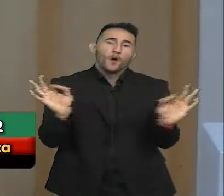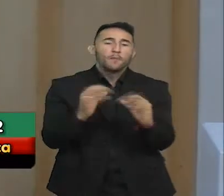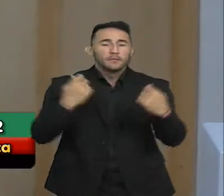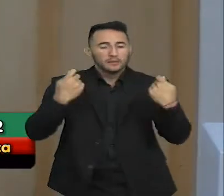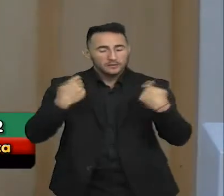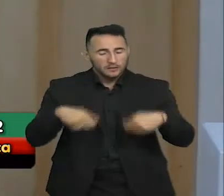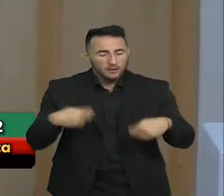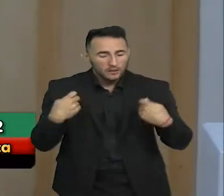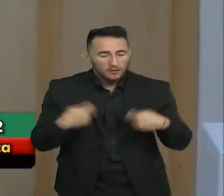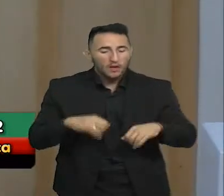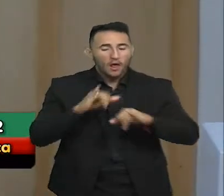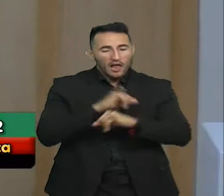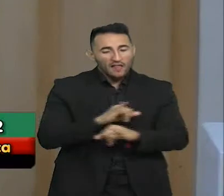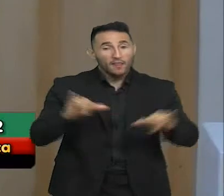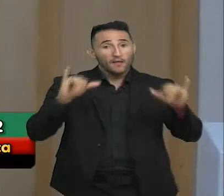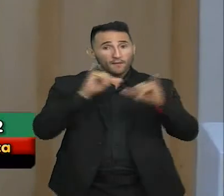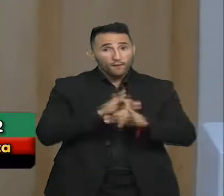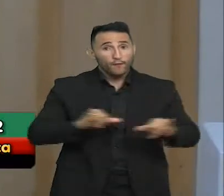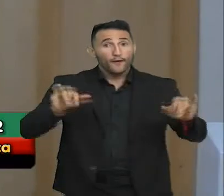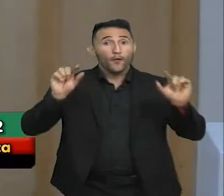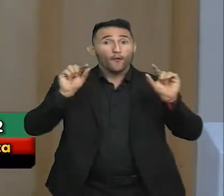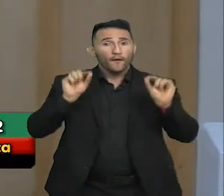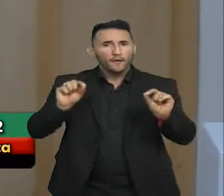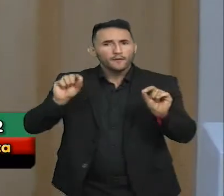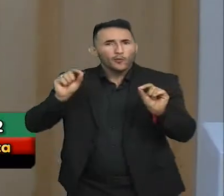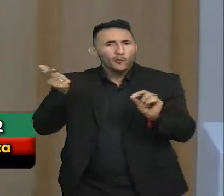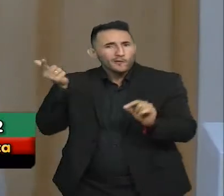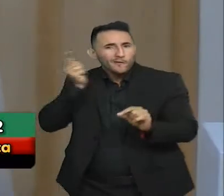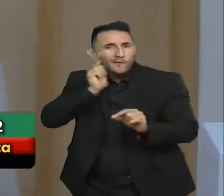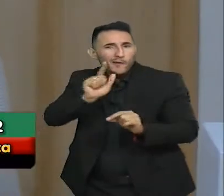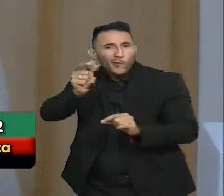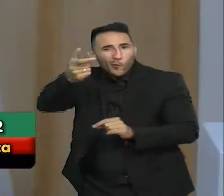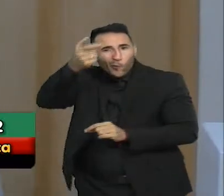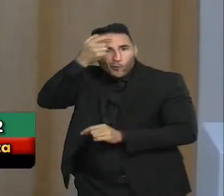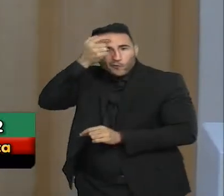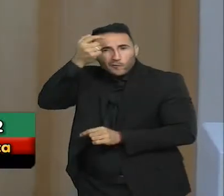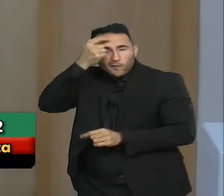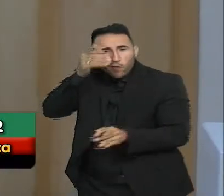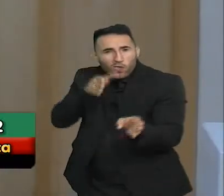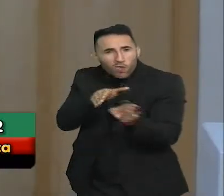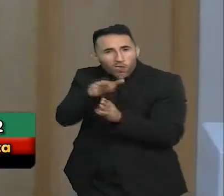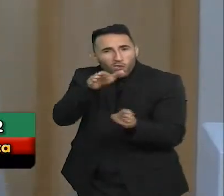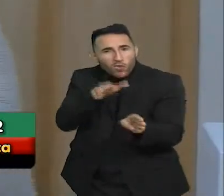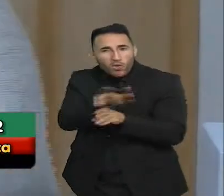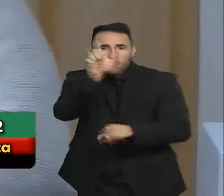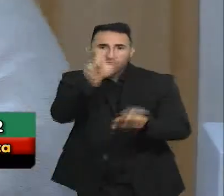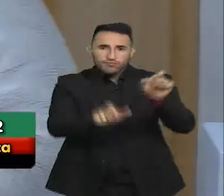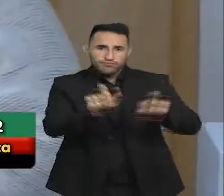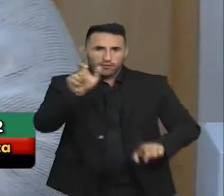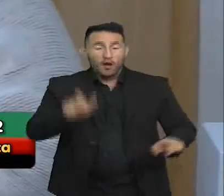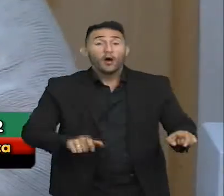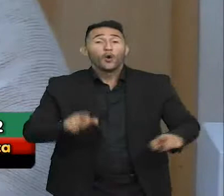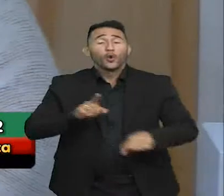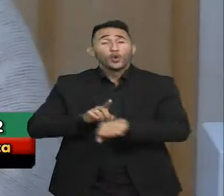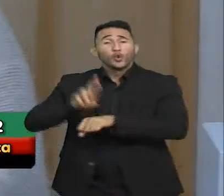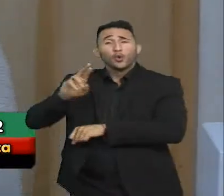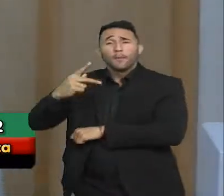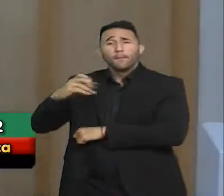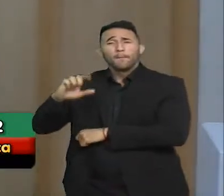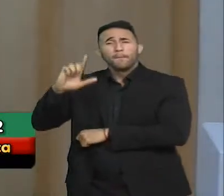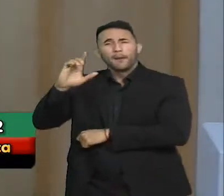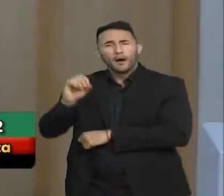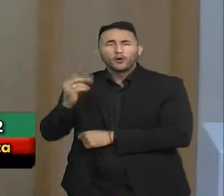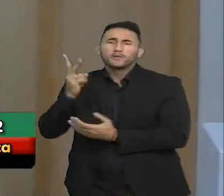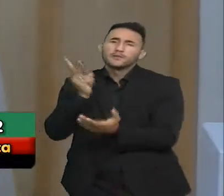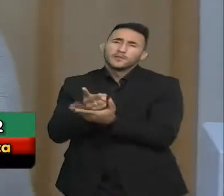que trabalhar de forma a conscientizar, e aí o doutor Paulo